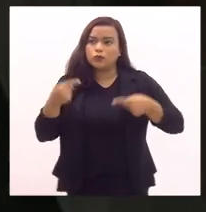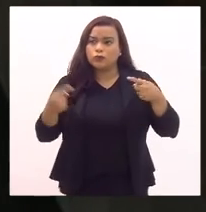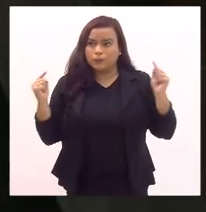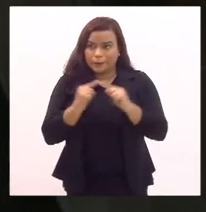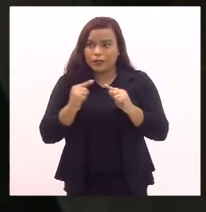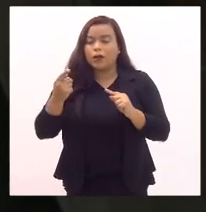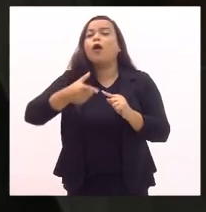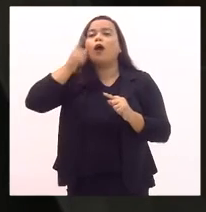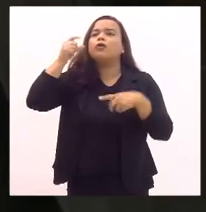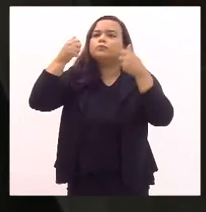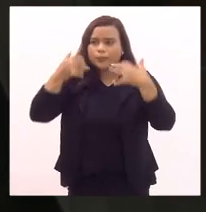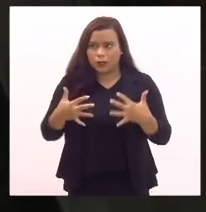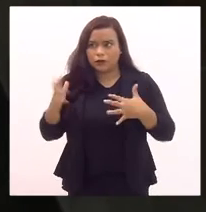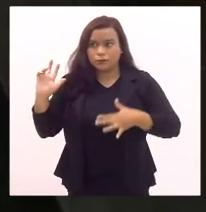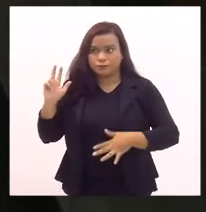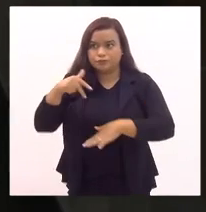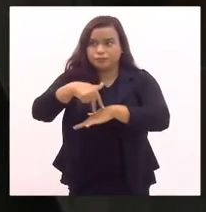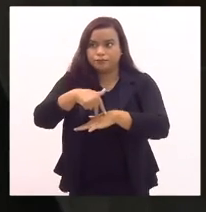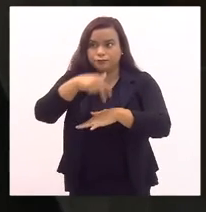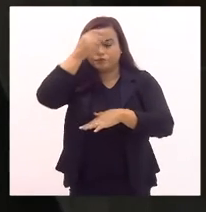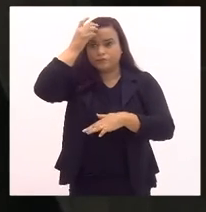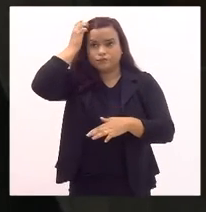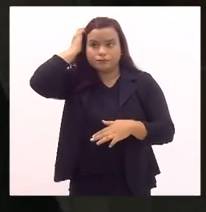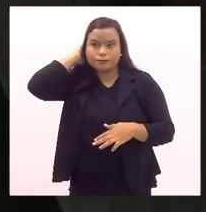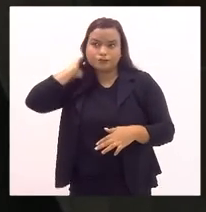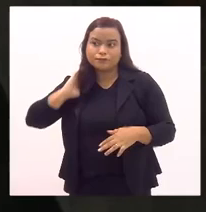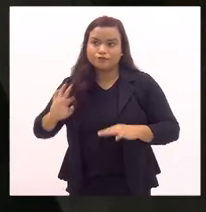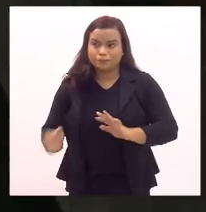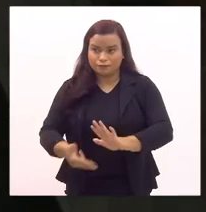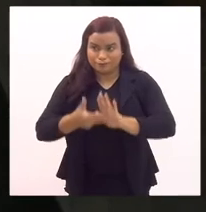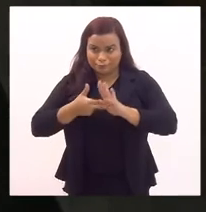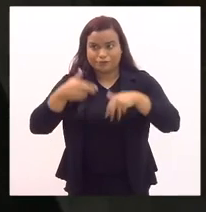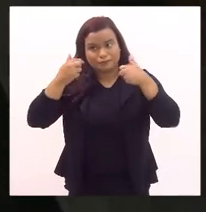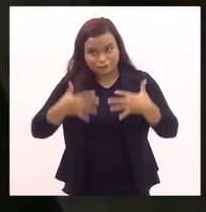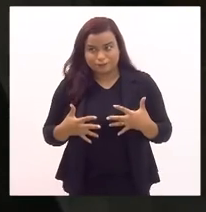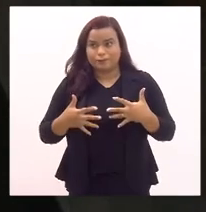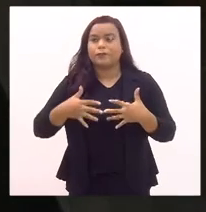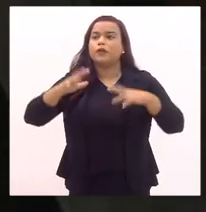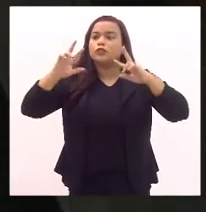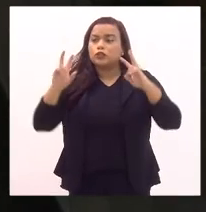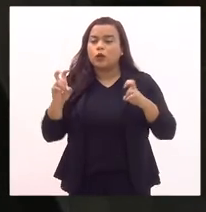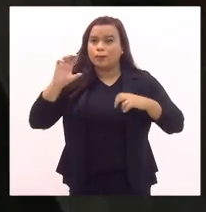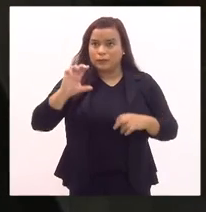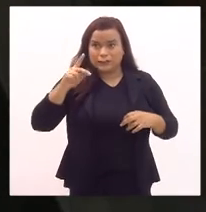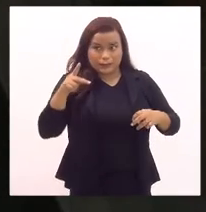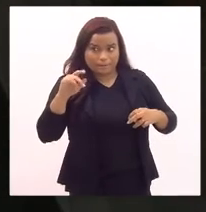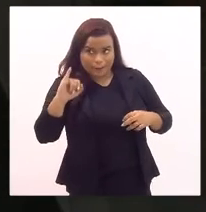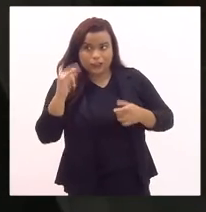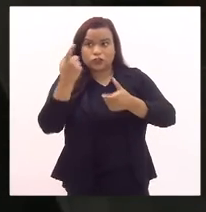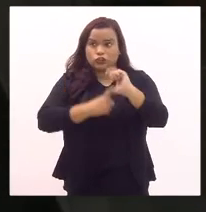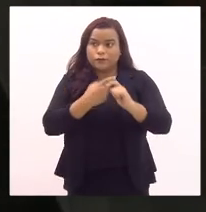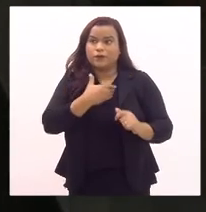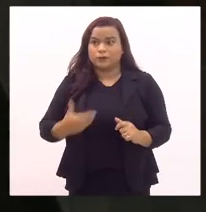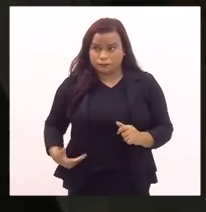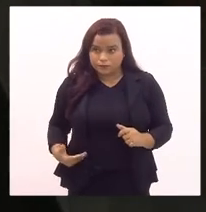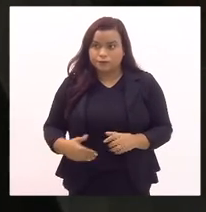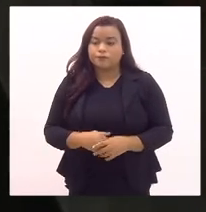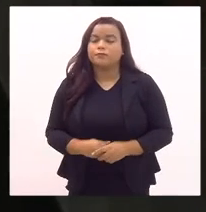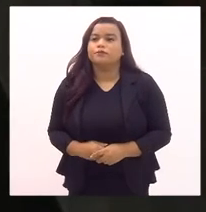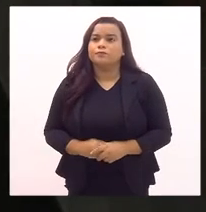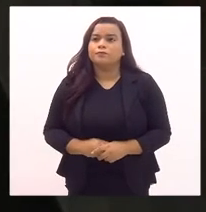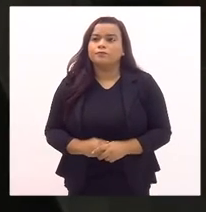quando subir assumir esta Tribuna para falar da instalação da CPI da dívida pública